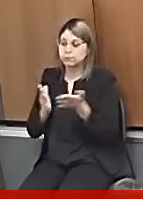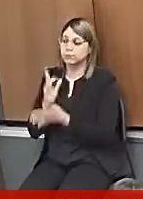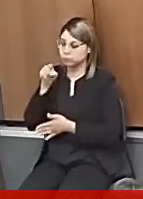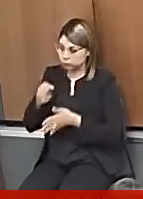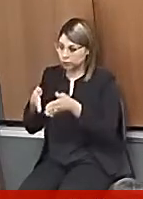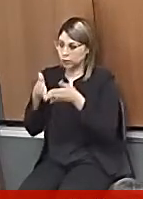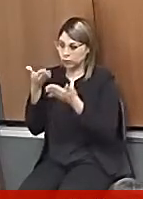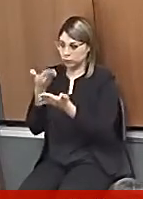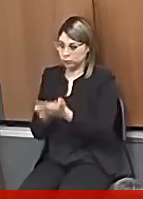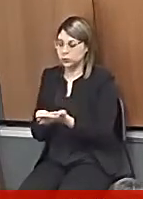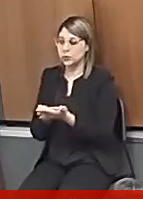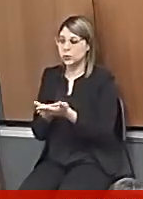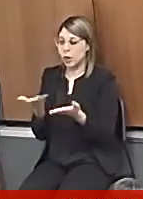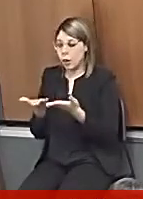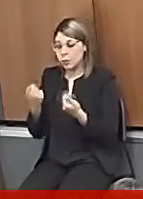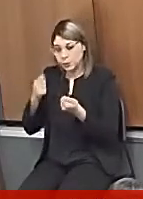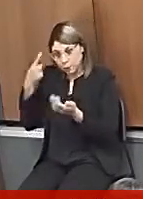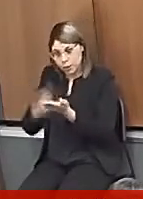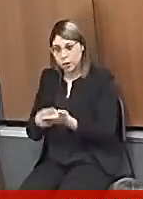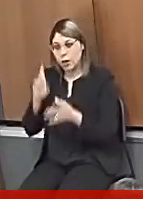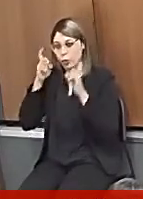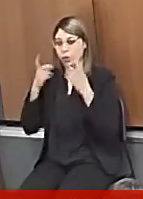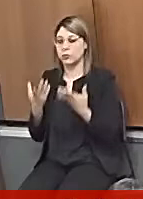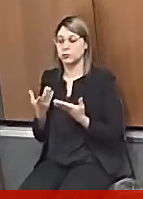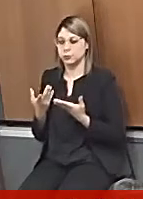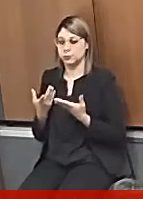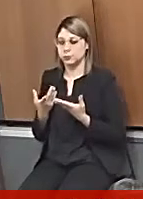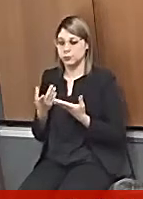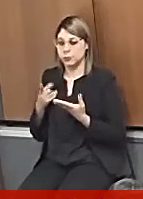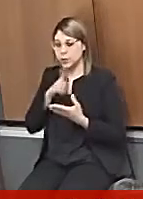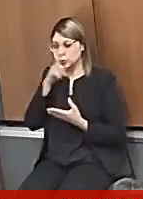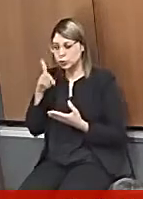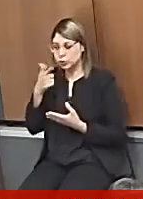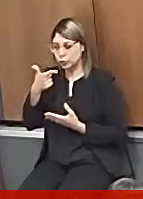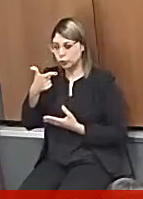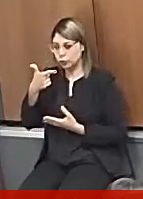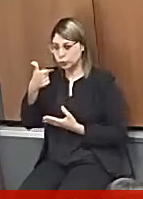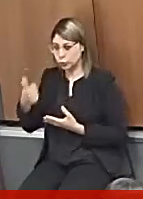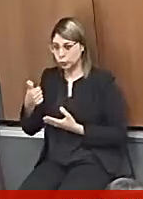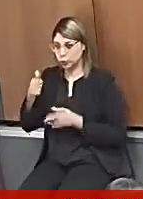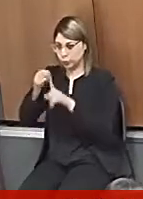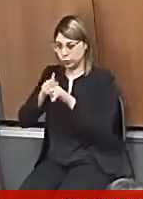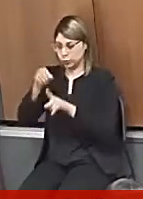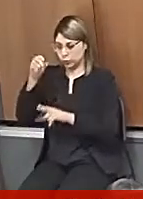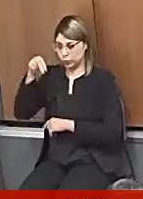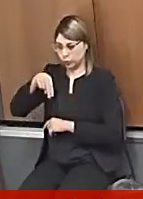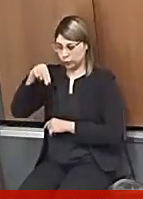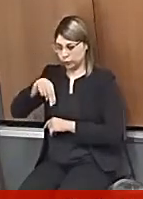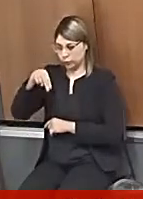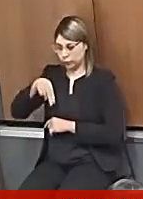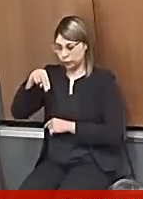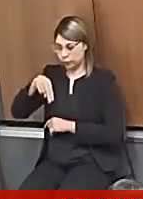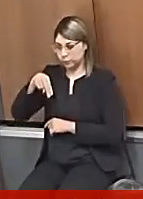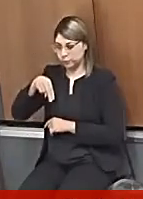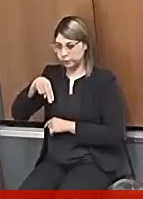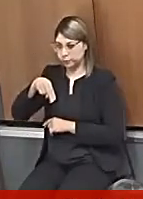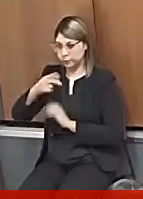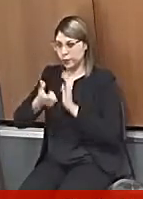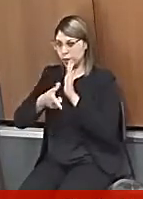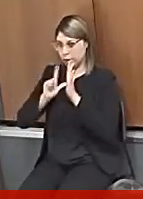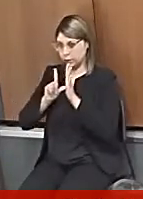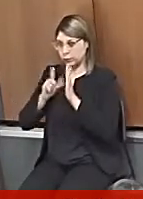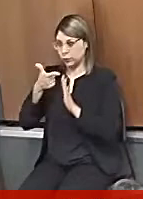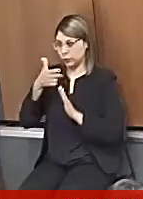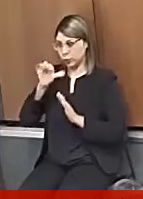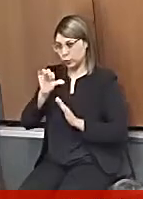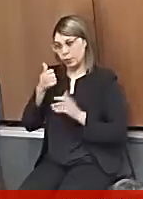aprovado e nós já queríamos marcar a reunião para o próximo dia 21 de novembro antes dia 29 o